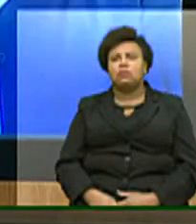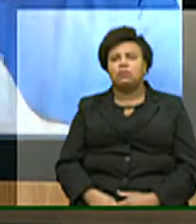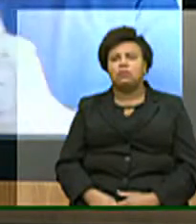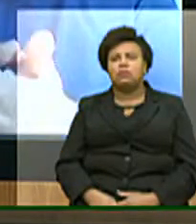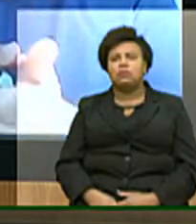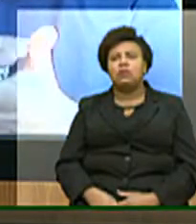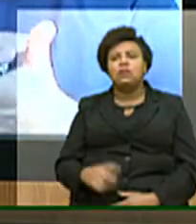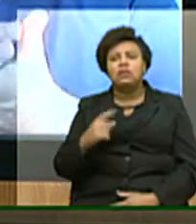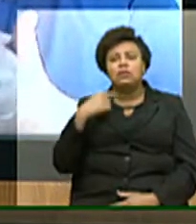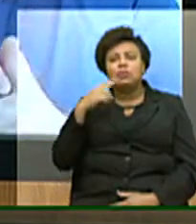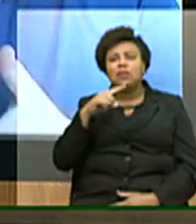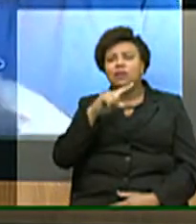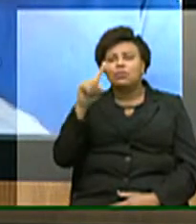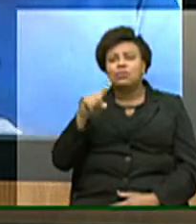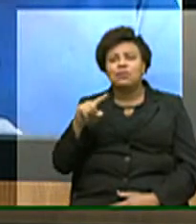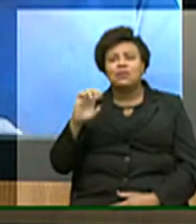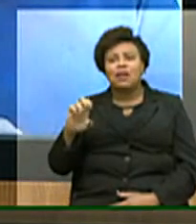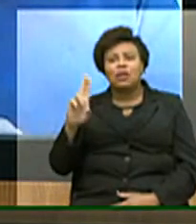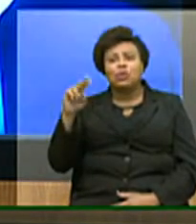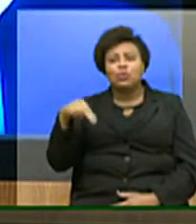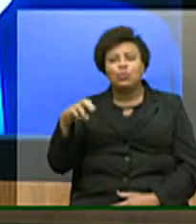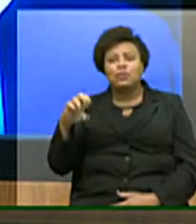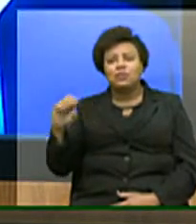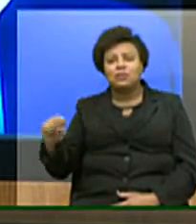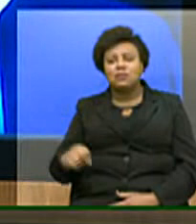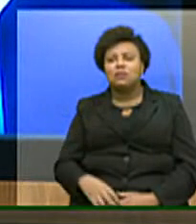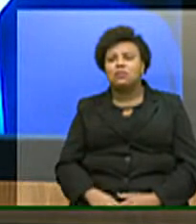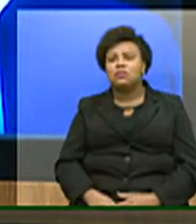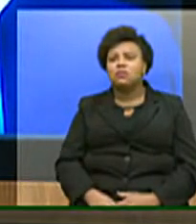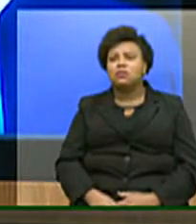Desiste o deputado Zé Nunes. Presidente.